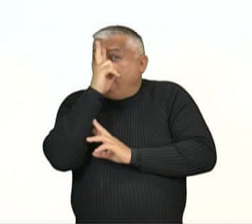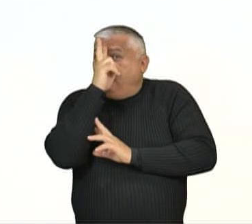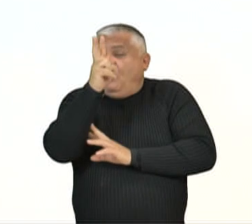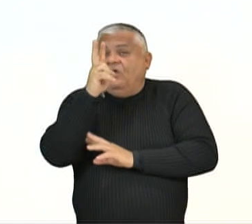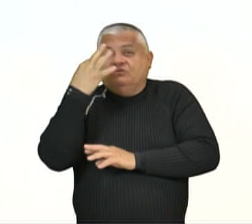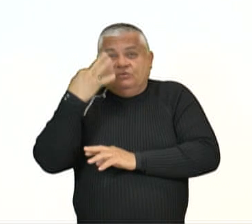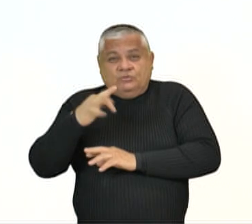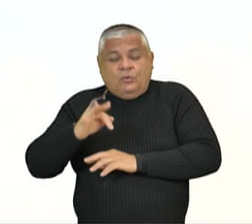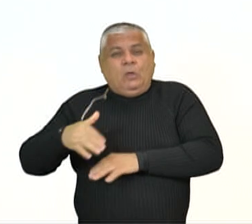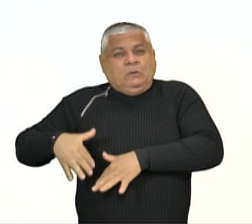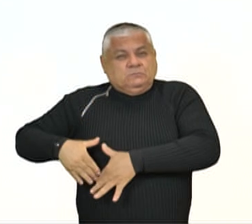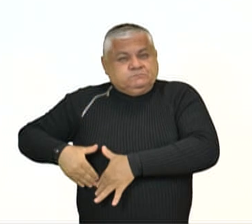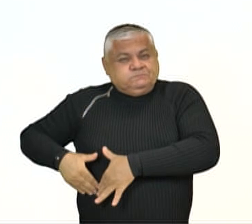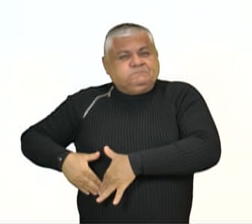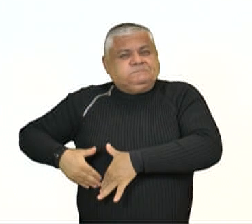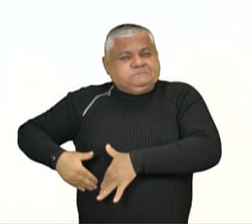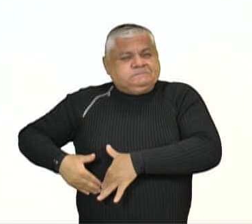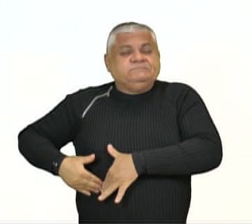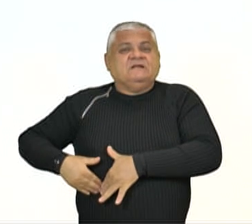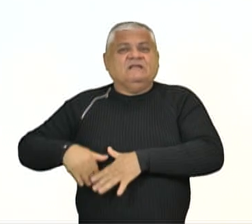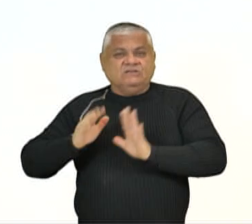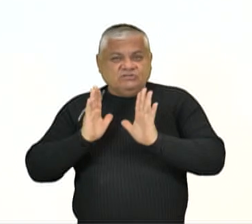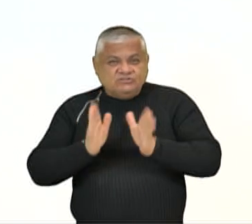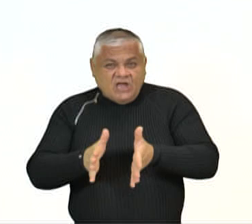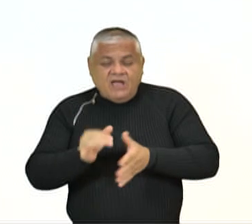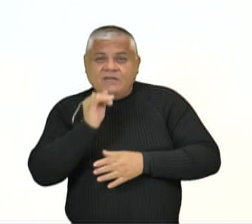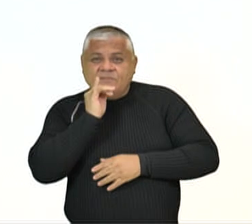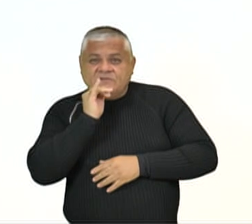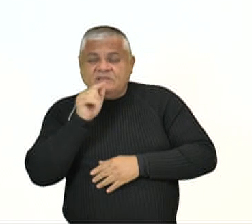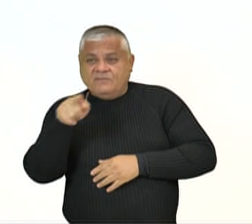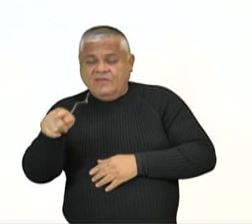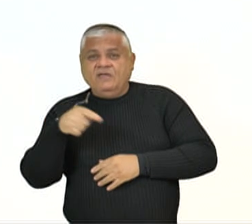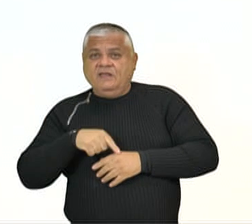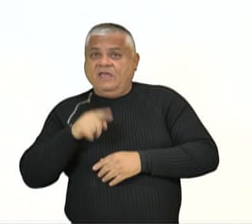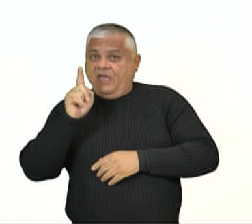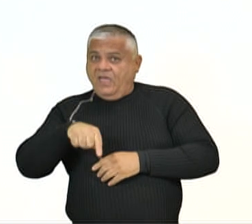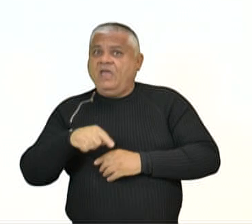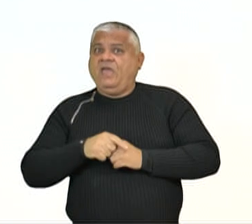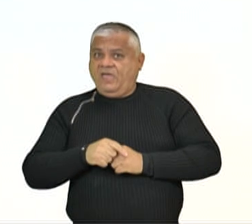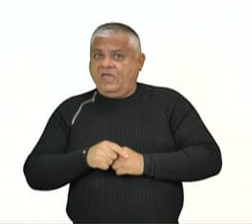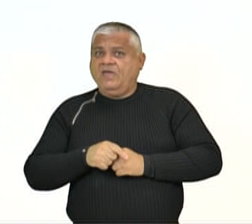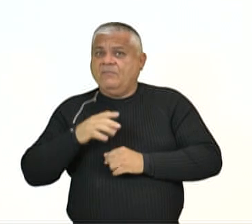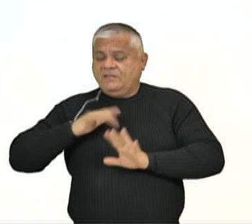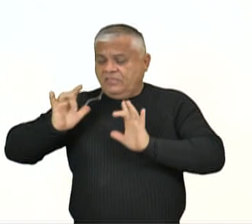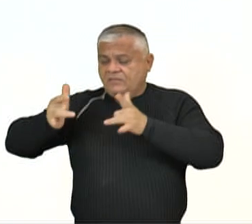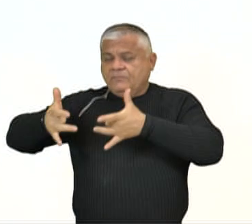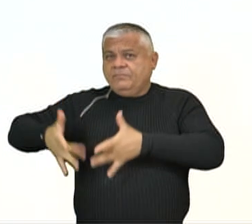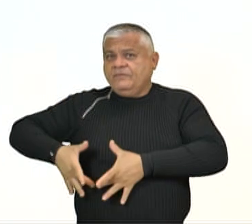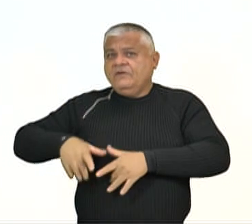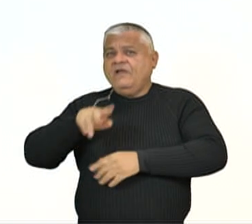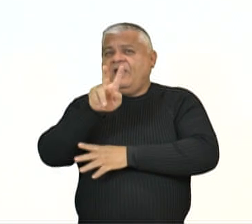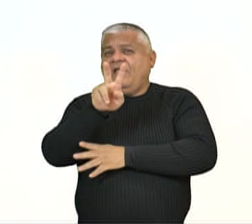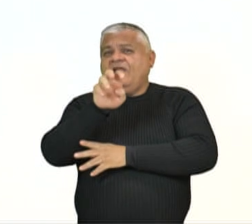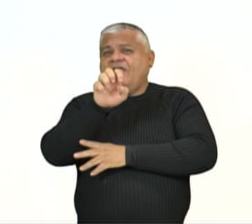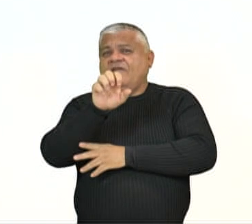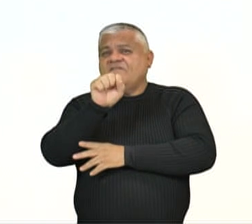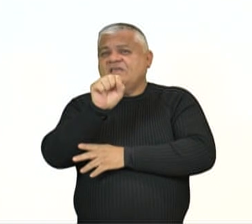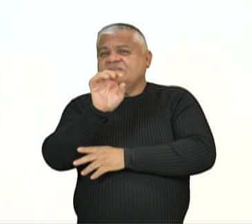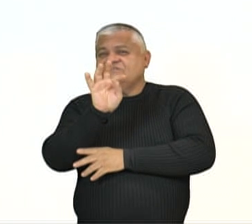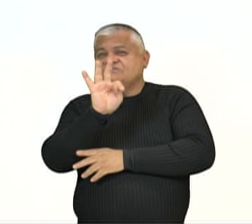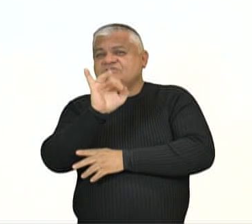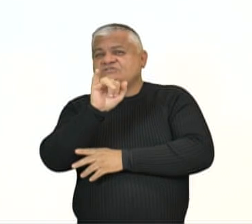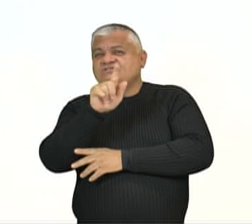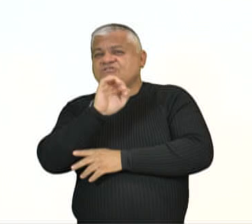lado direito do abdômen. Você sabia que o apêndice é considerado um órgão vestigial na nossa espécie? E você